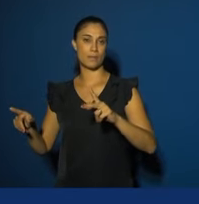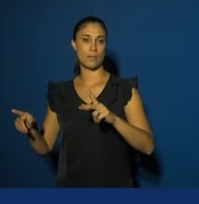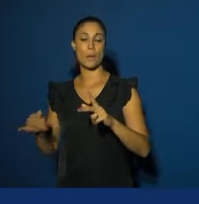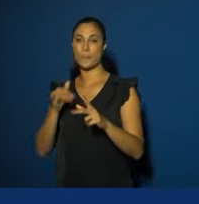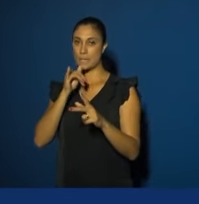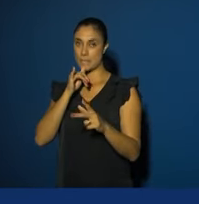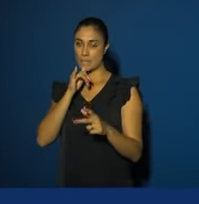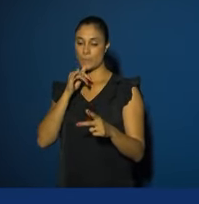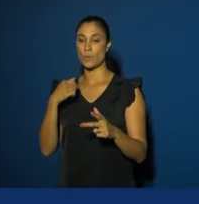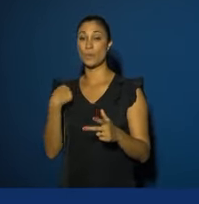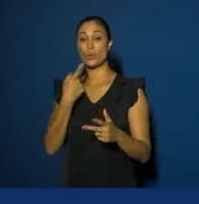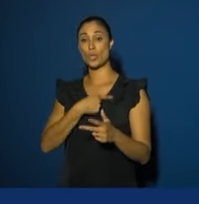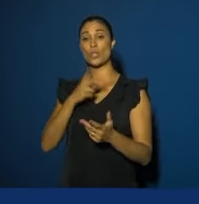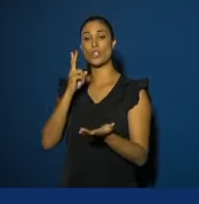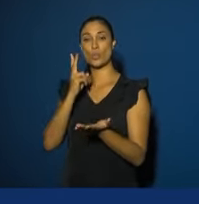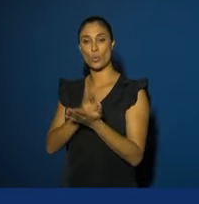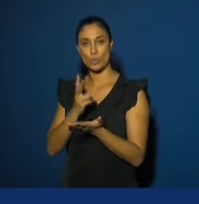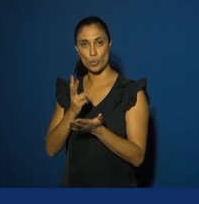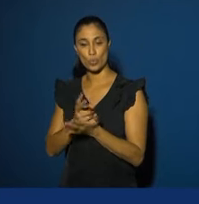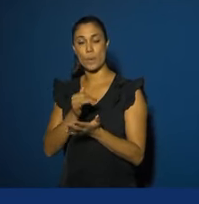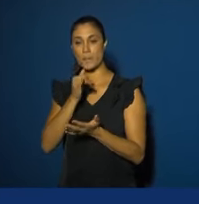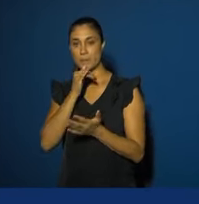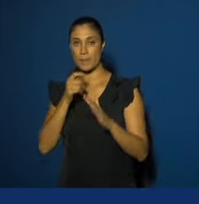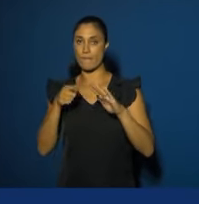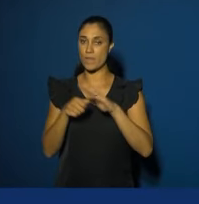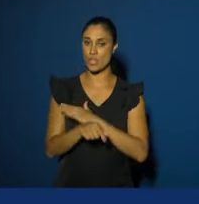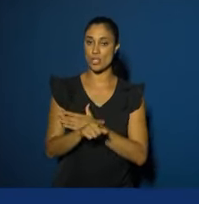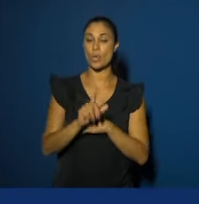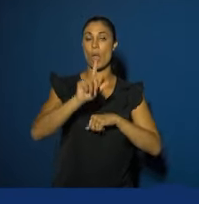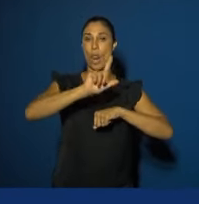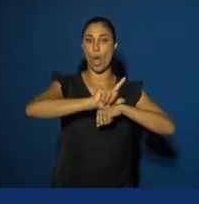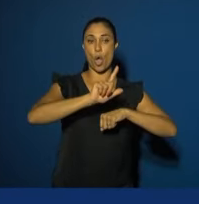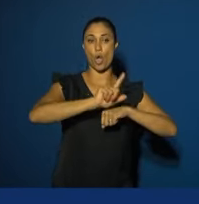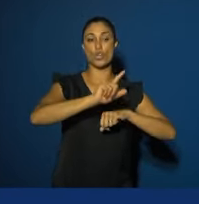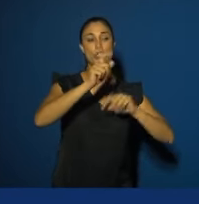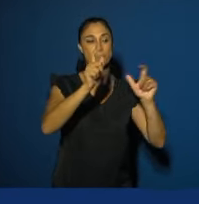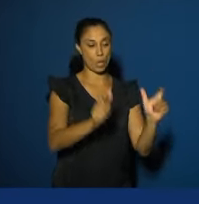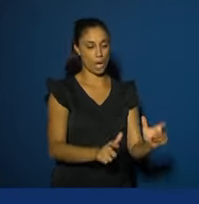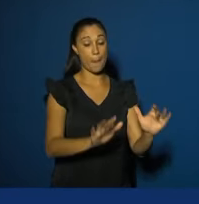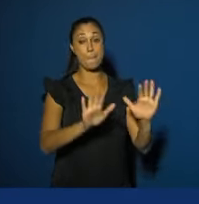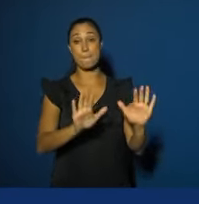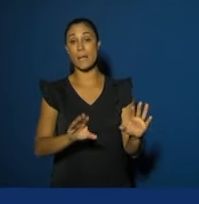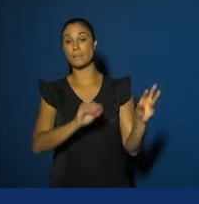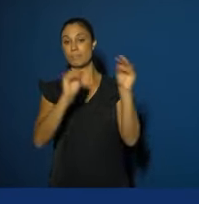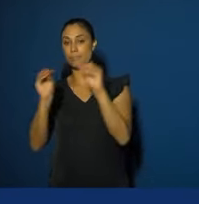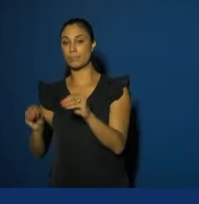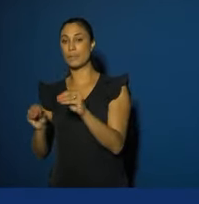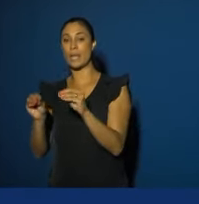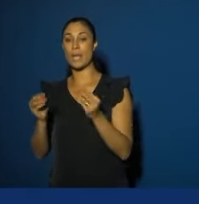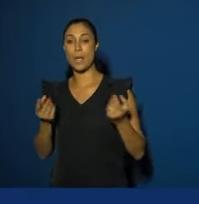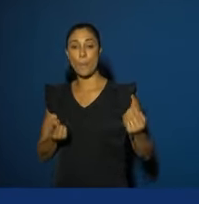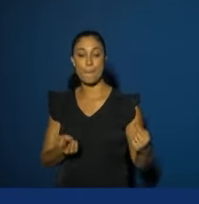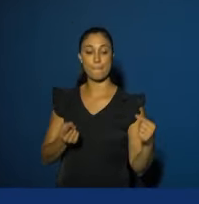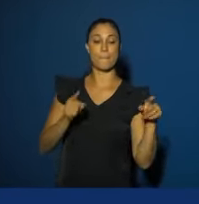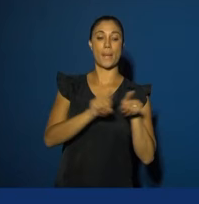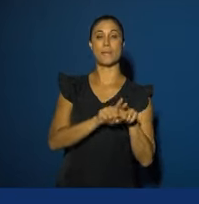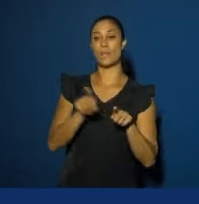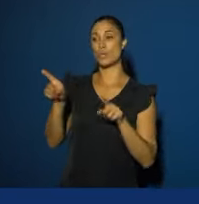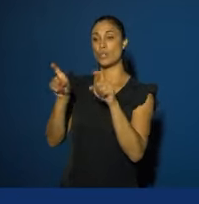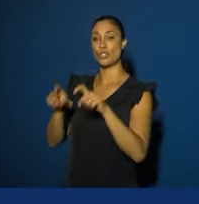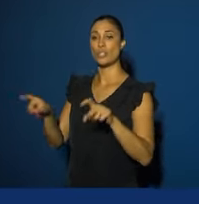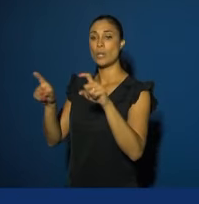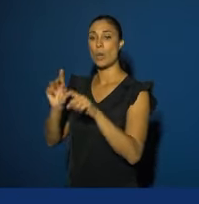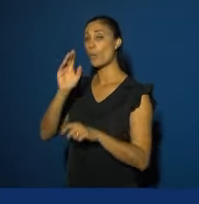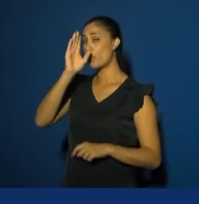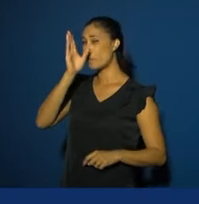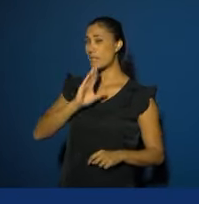no nosso caso a gente continua continua investindo em loja física mas ele passou a ser um parceiro do digital o Brasil